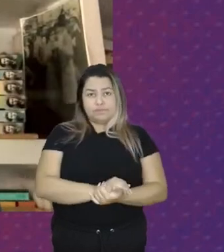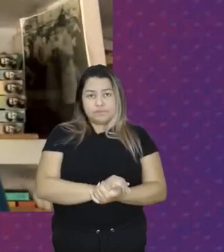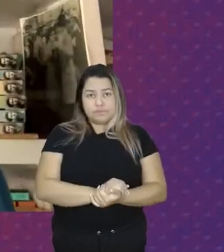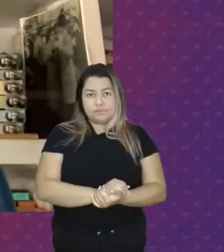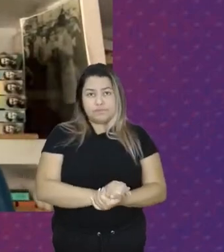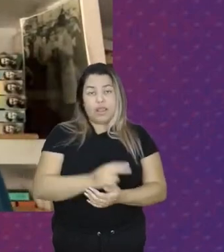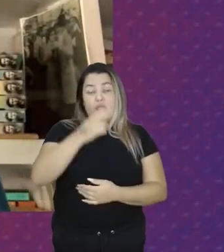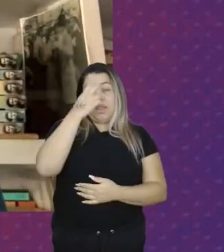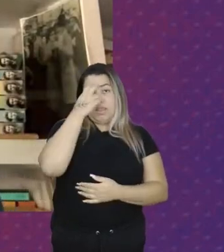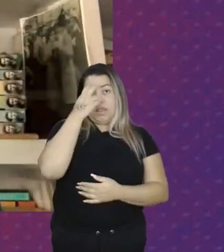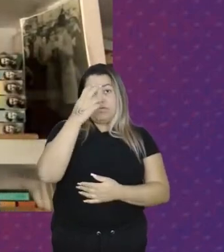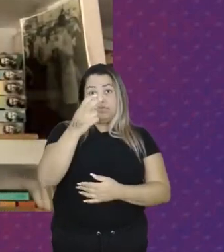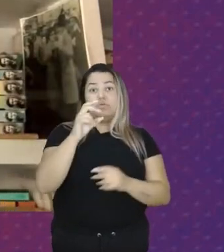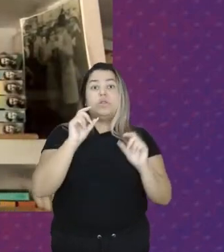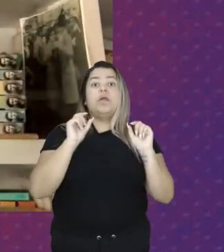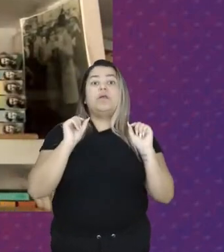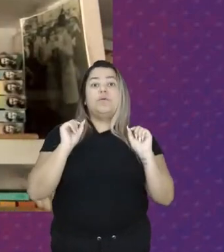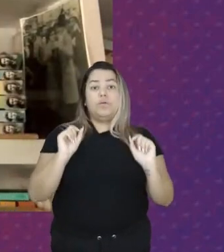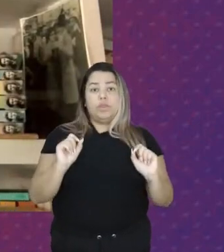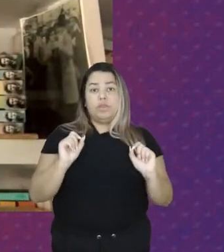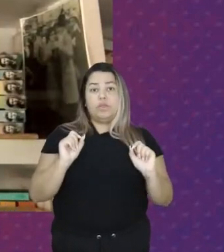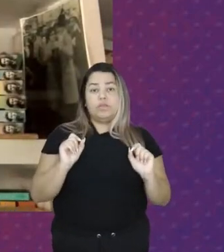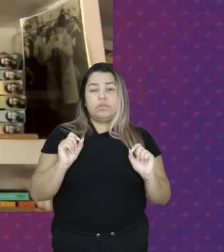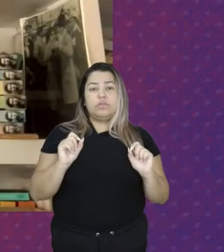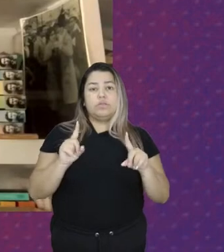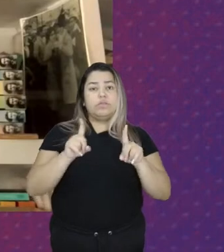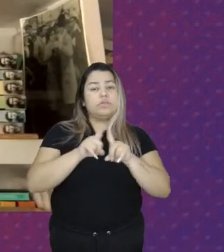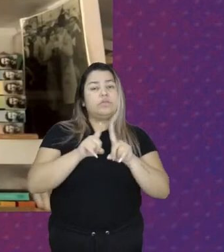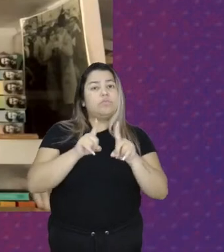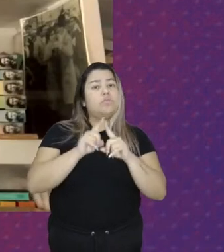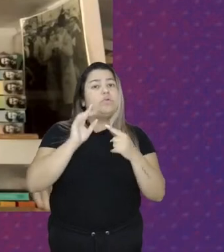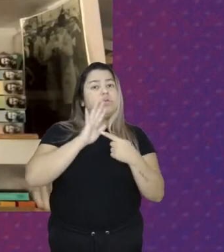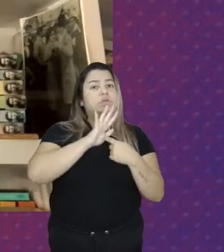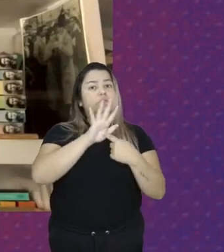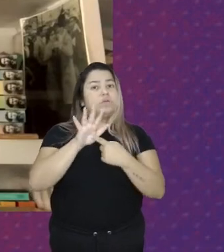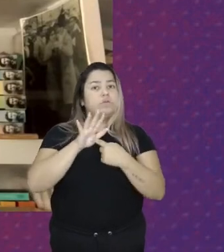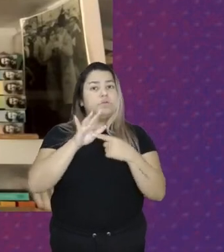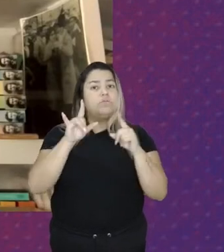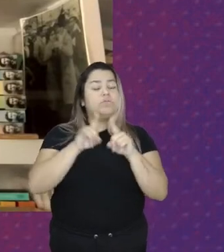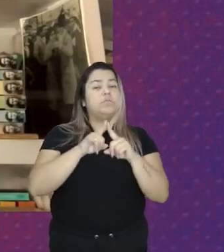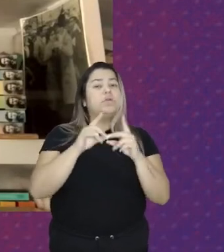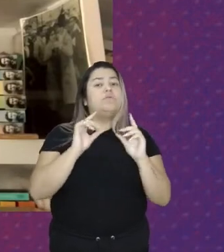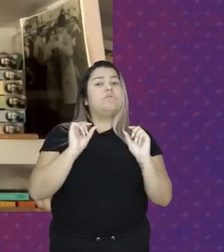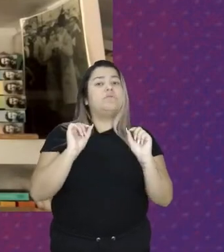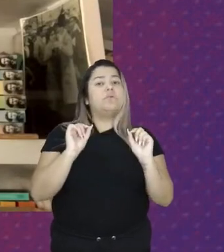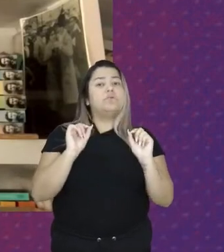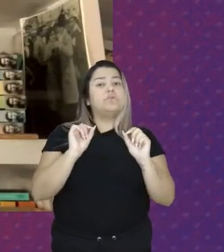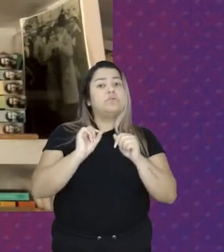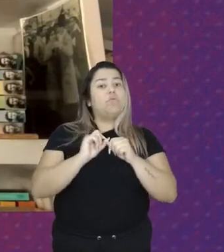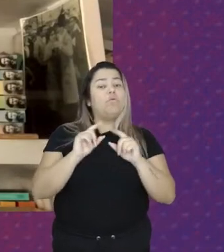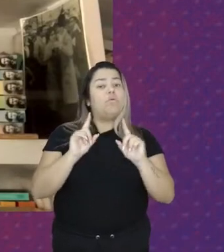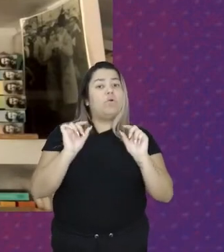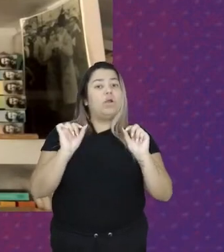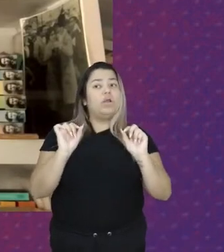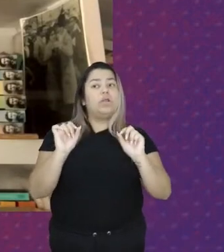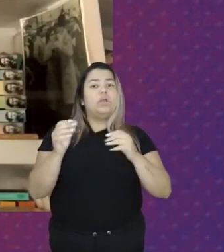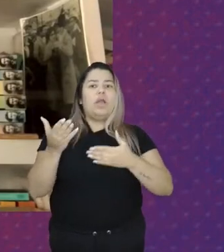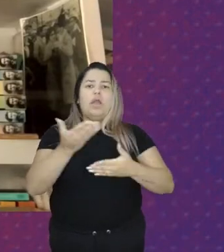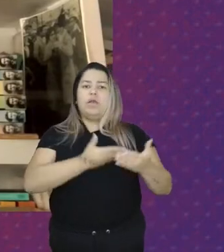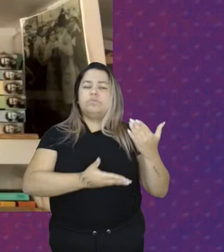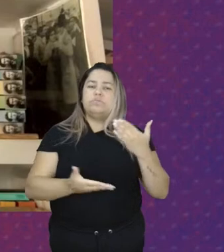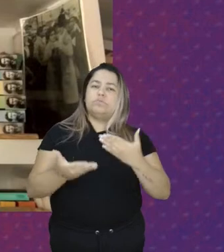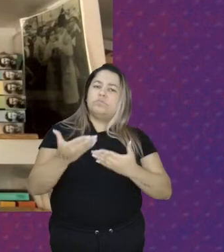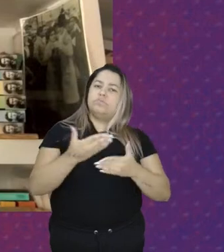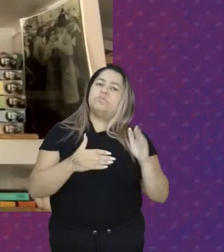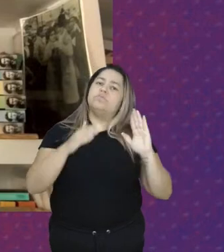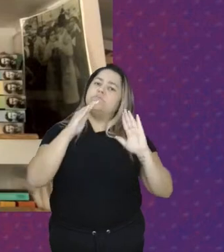a cultura, esse texto nos aponta, é uma forma de decifrar essas relações que envolvem as